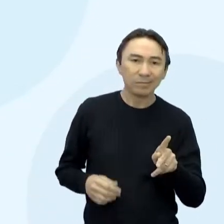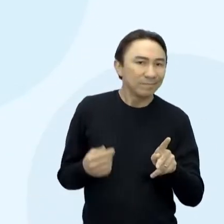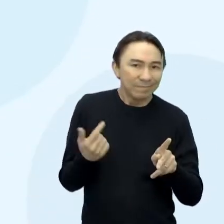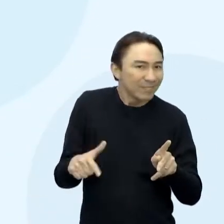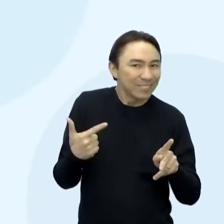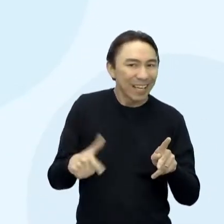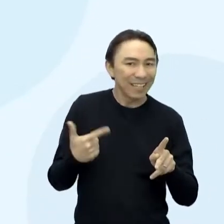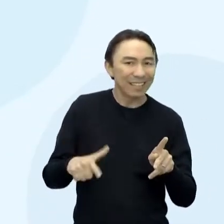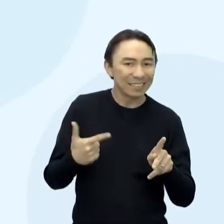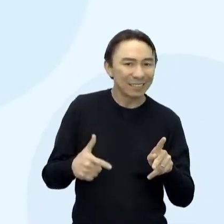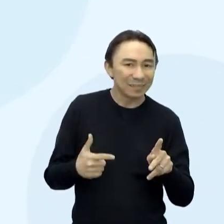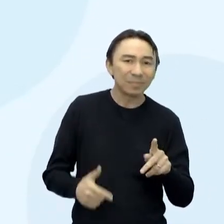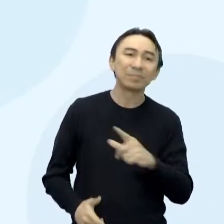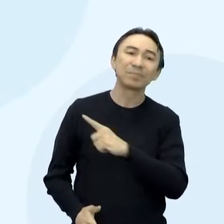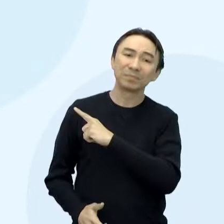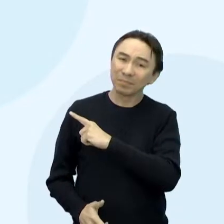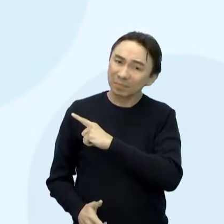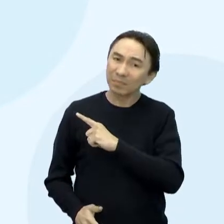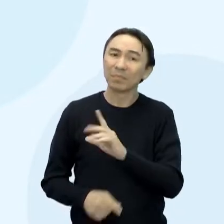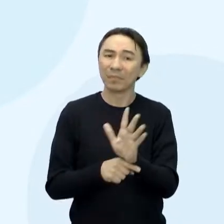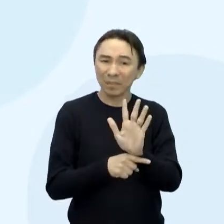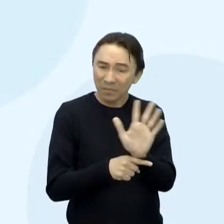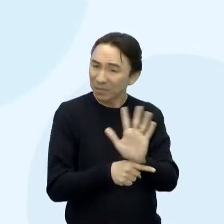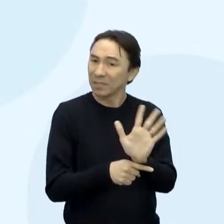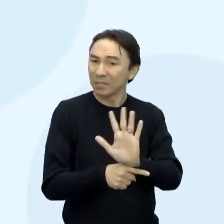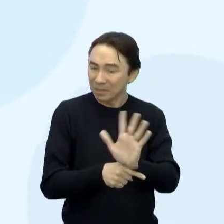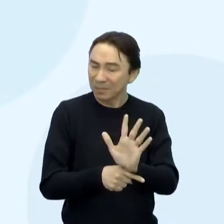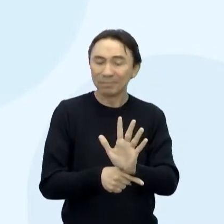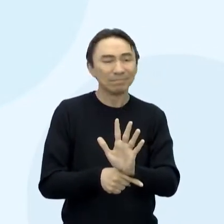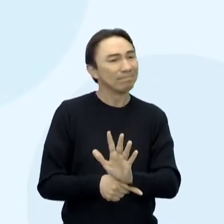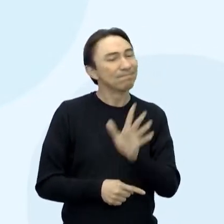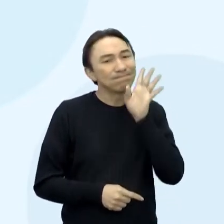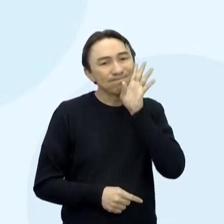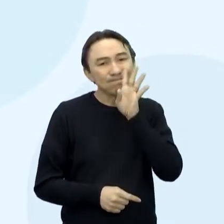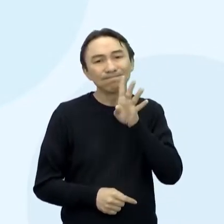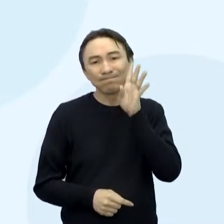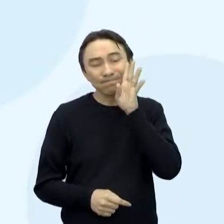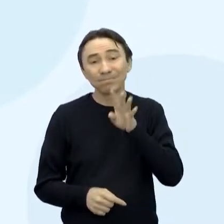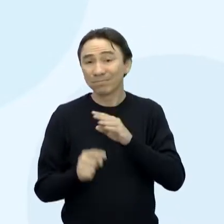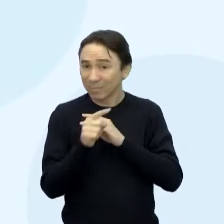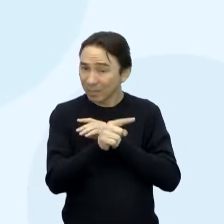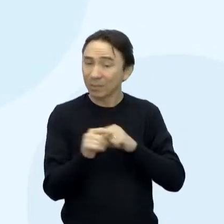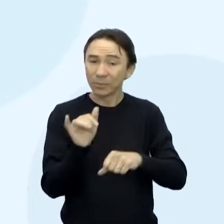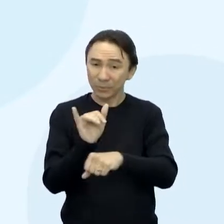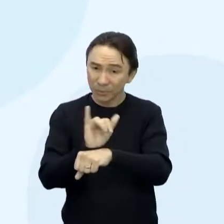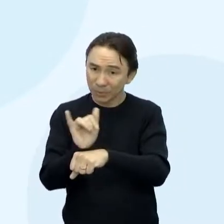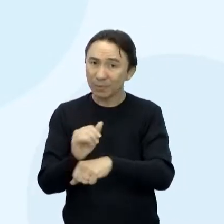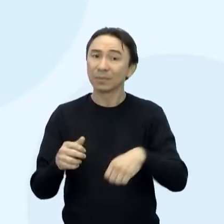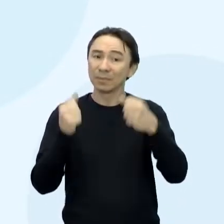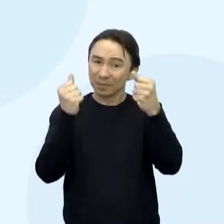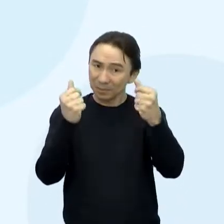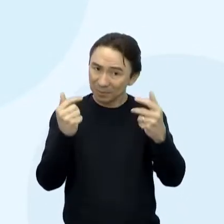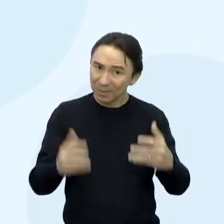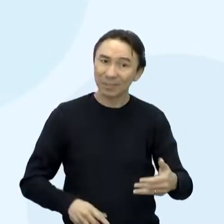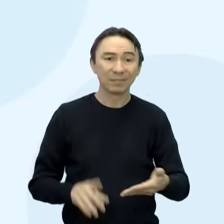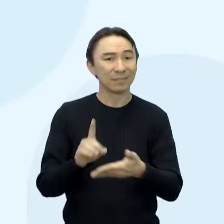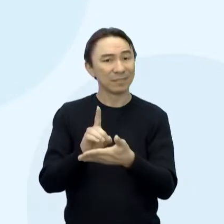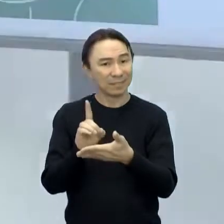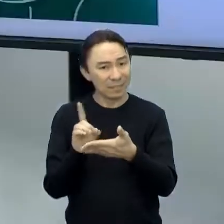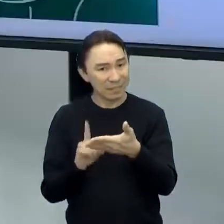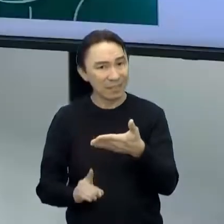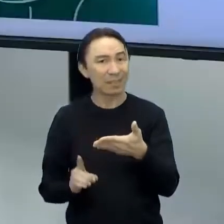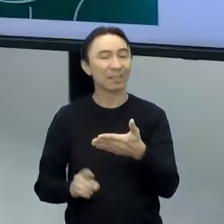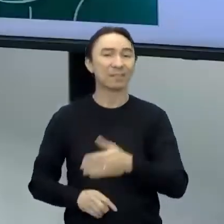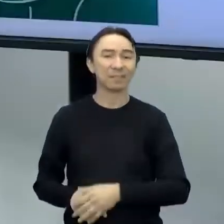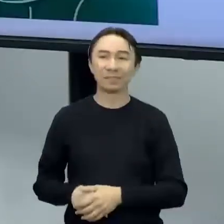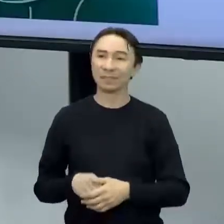aqui tem um vídeo muito bacana do YouTube falando sobre esse Design Thinking. Você que